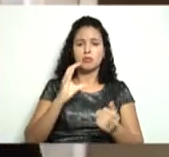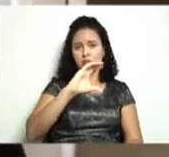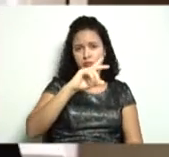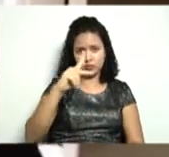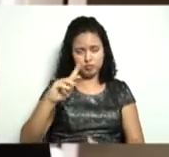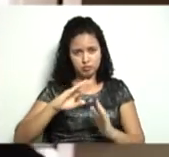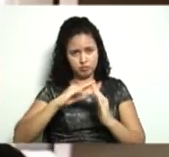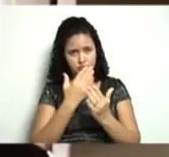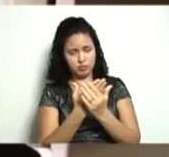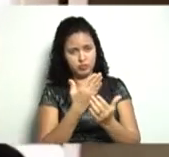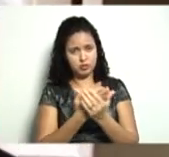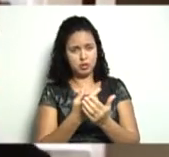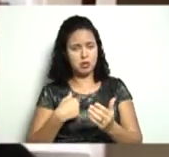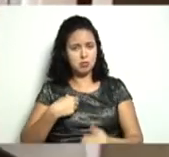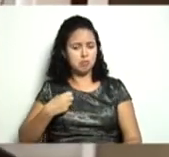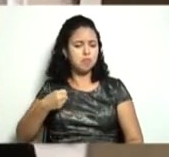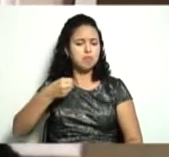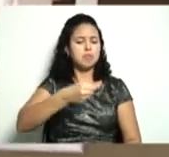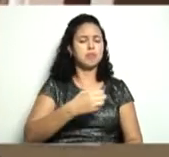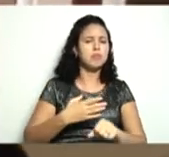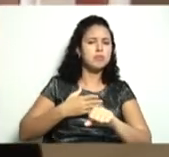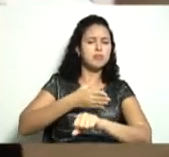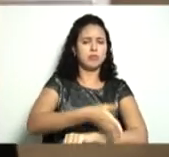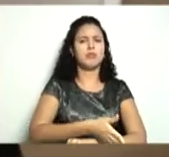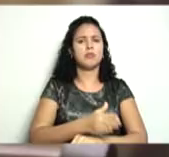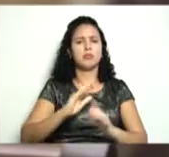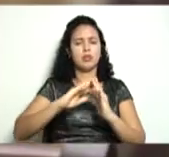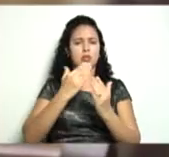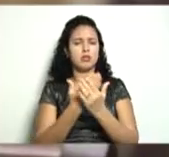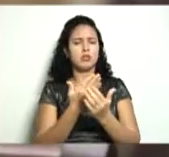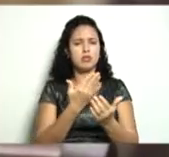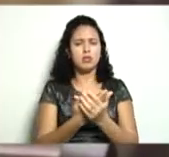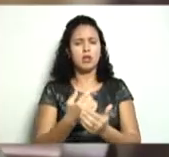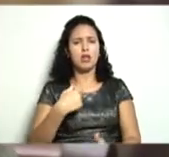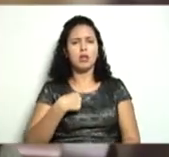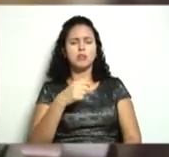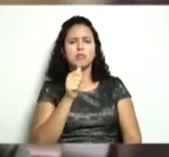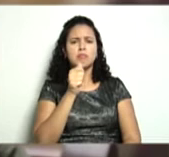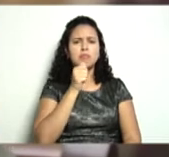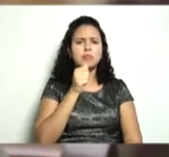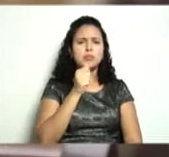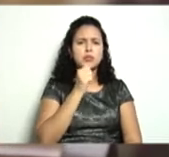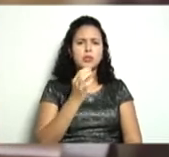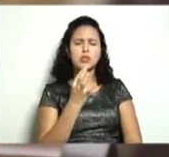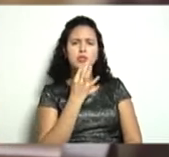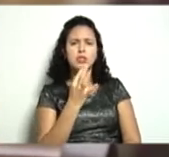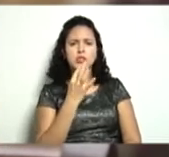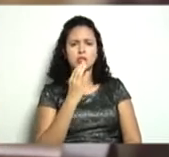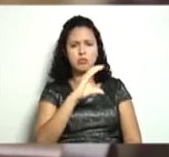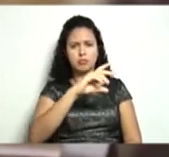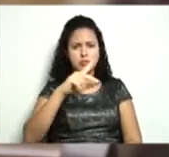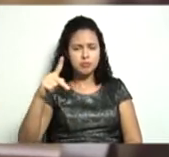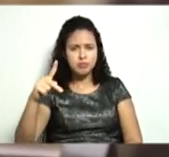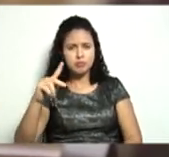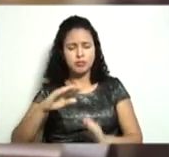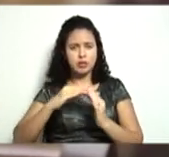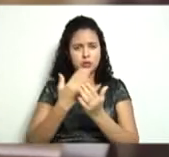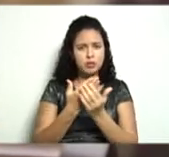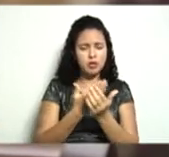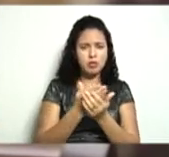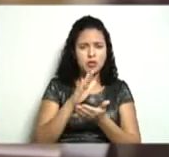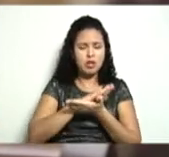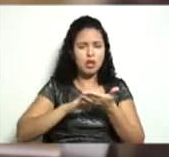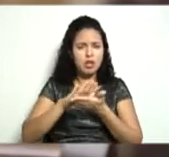que favorece isso. Eu entrei na escola ano passado, certo? E eu não tinha quase nada de conhecimento de cooperativismo escolar. Eu fiz o